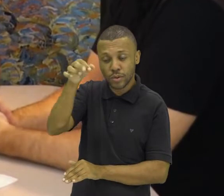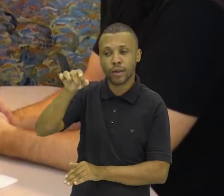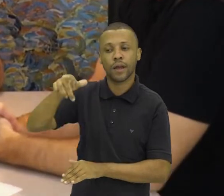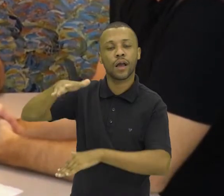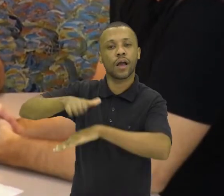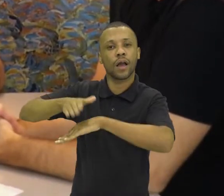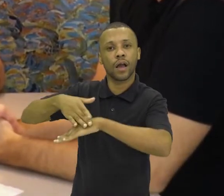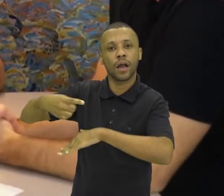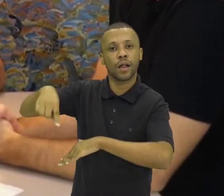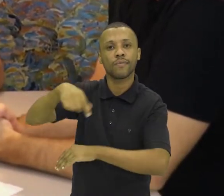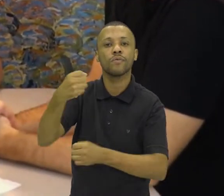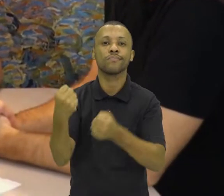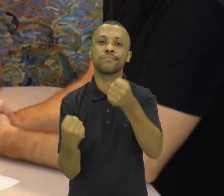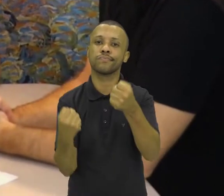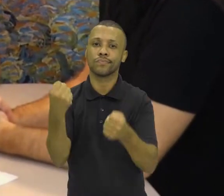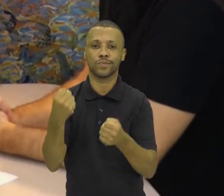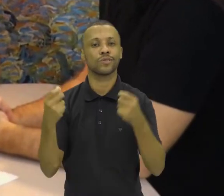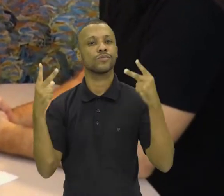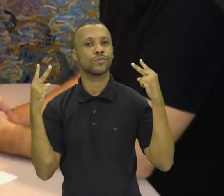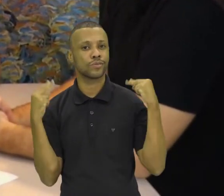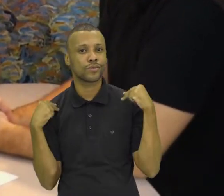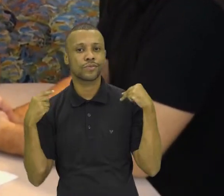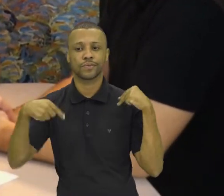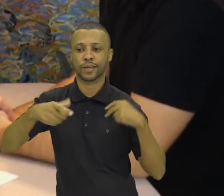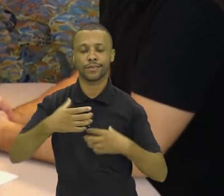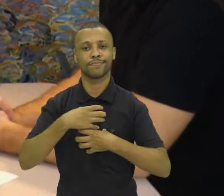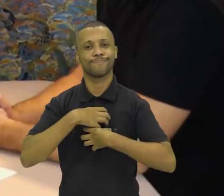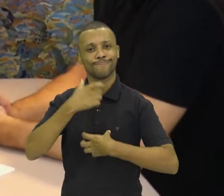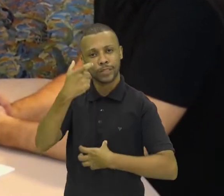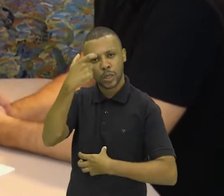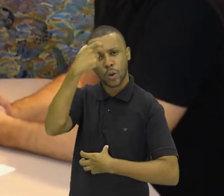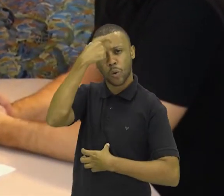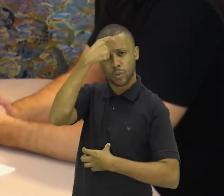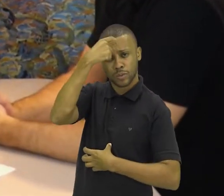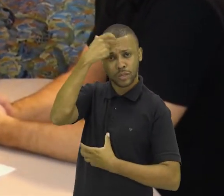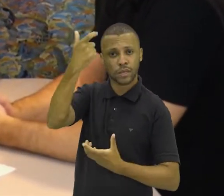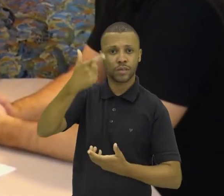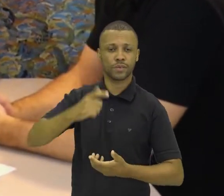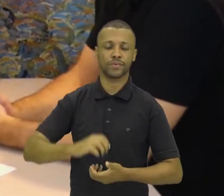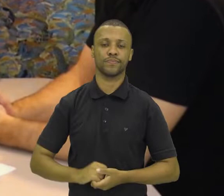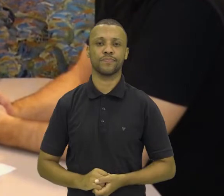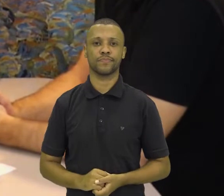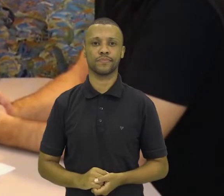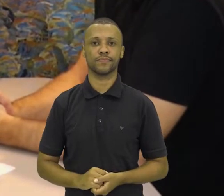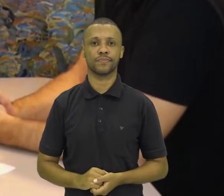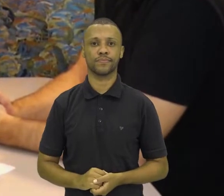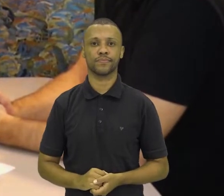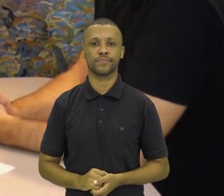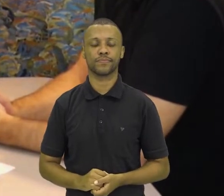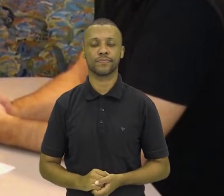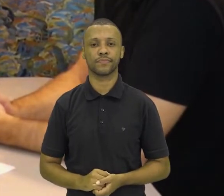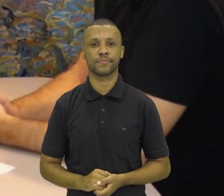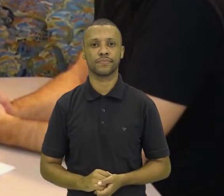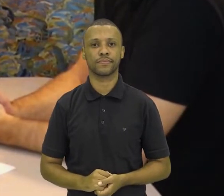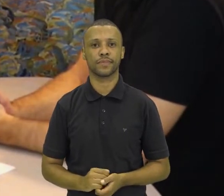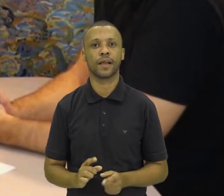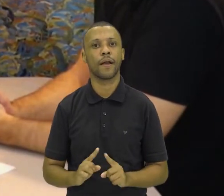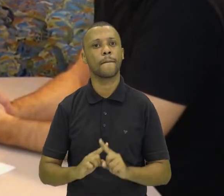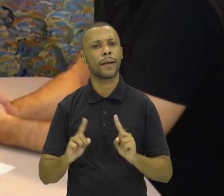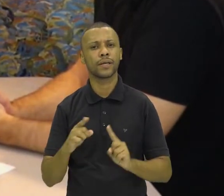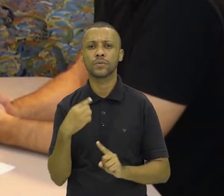no trânsito. Tá? E aí, estando no trânsito, vão estar de uma maneira mais consciente no trânsito. Tá?